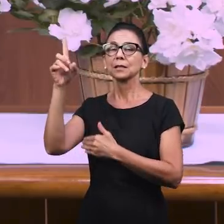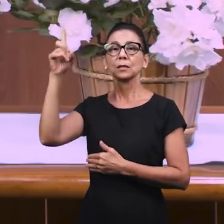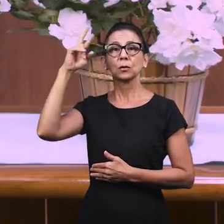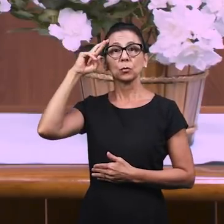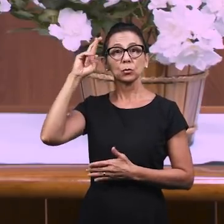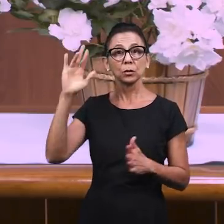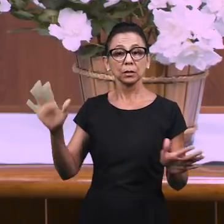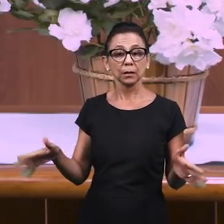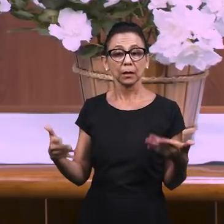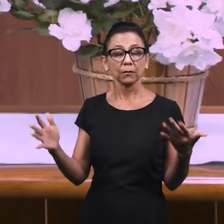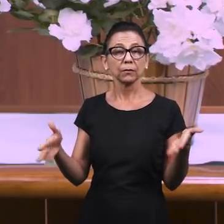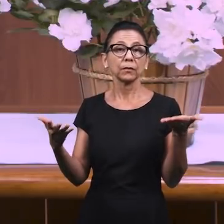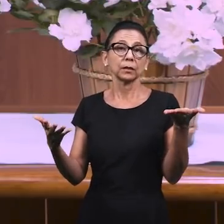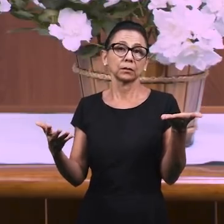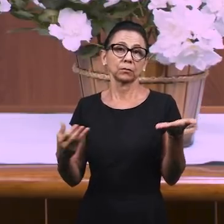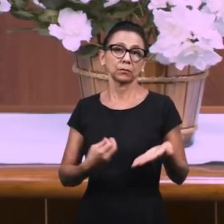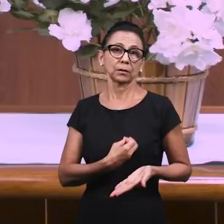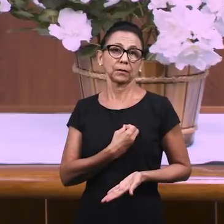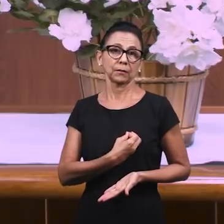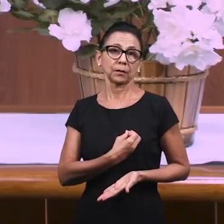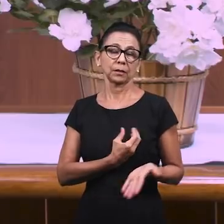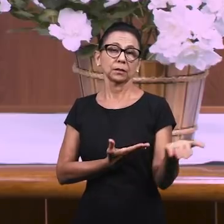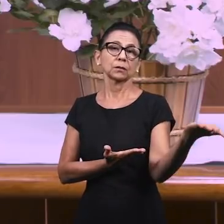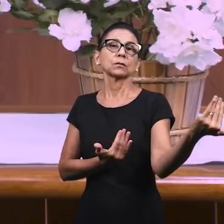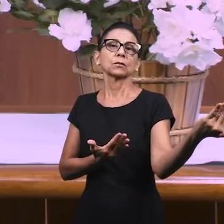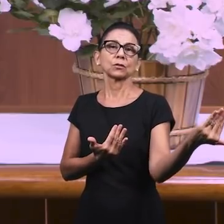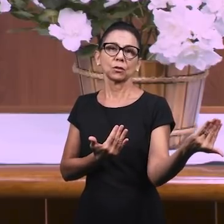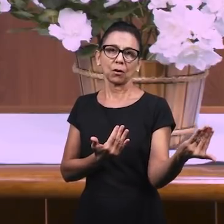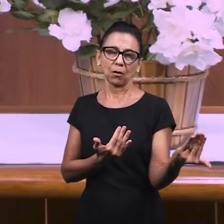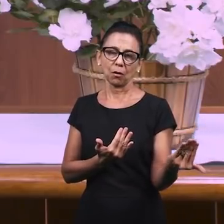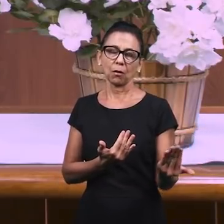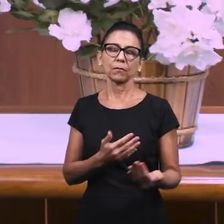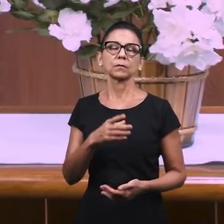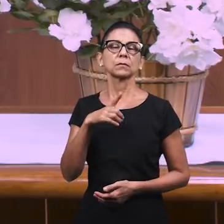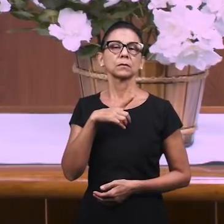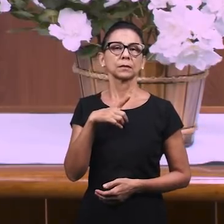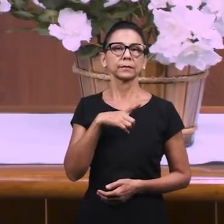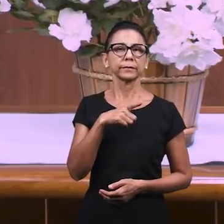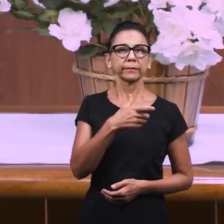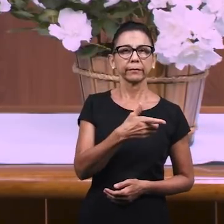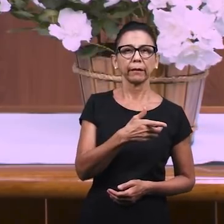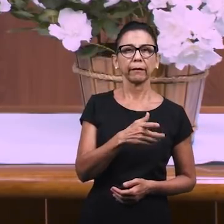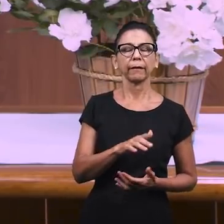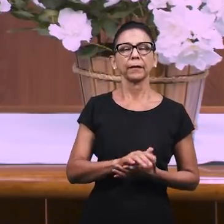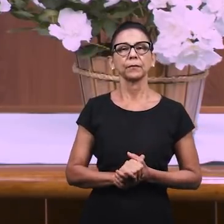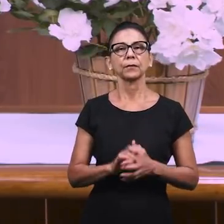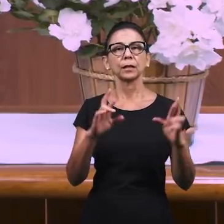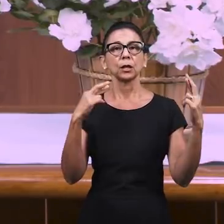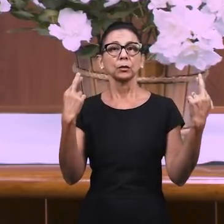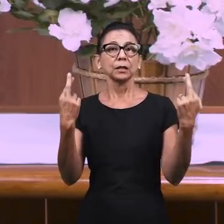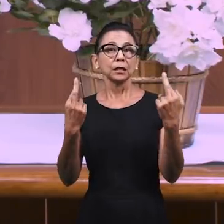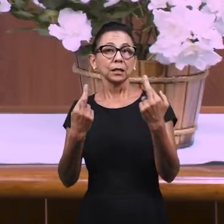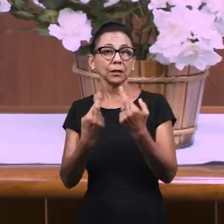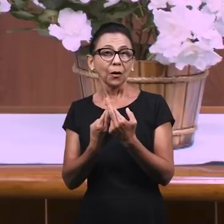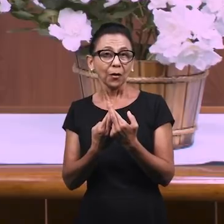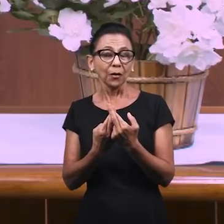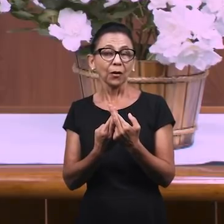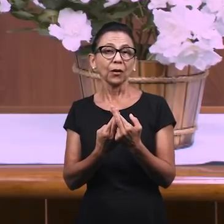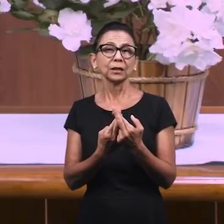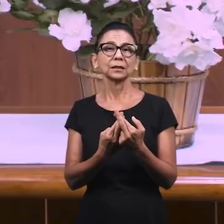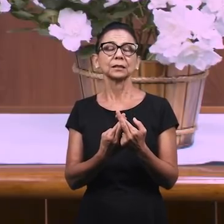está avivando a sua obra no coração dos jovens. Os jovens têm feito as reuniões, né, do Evangelho